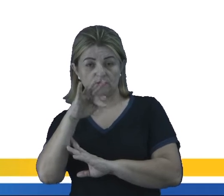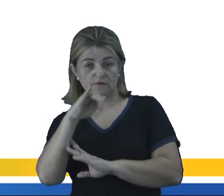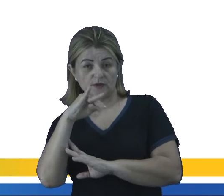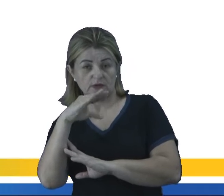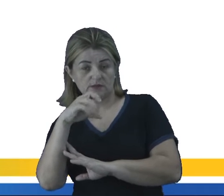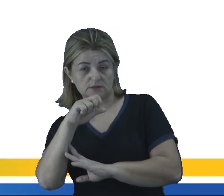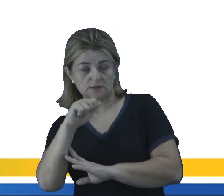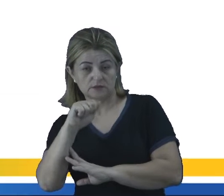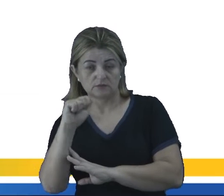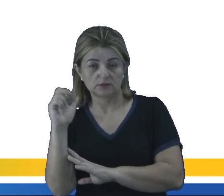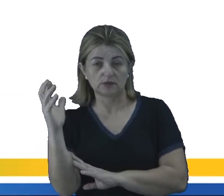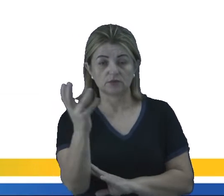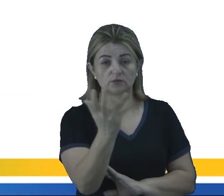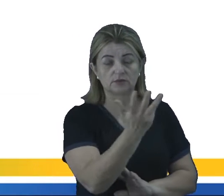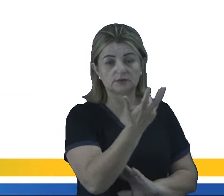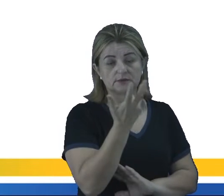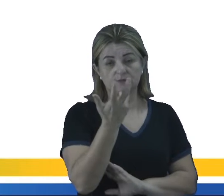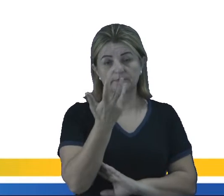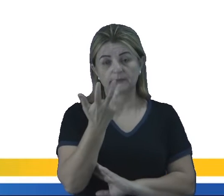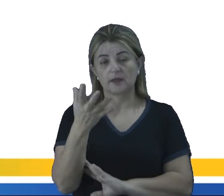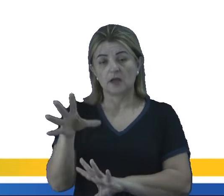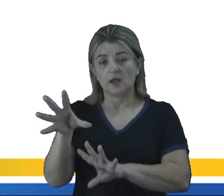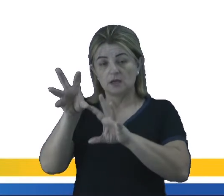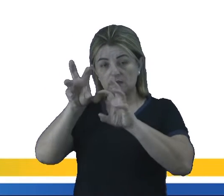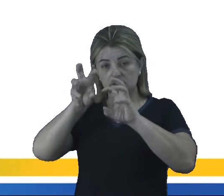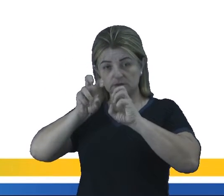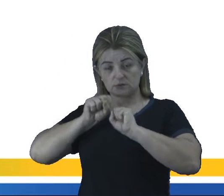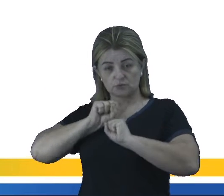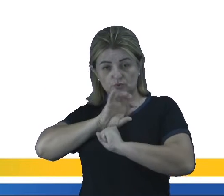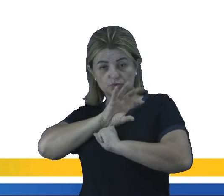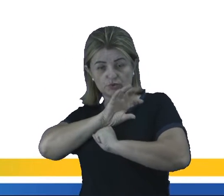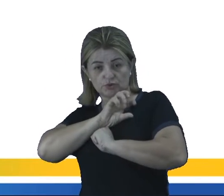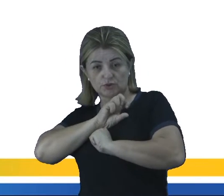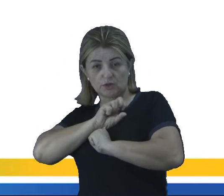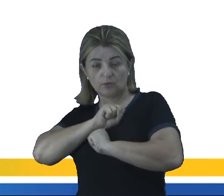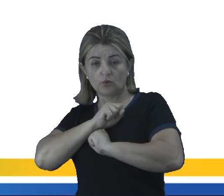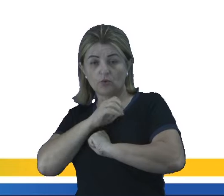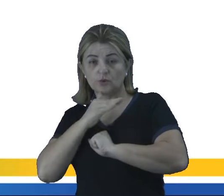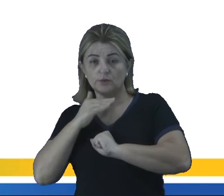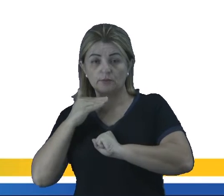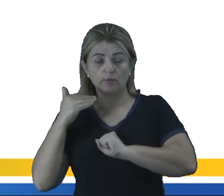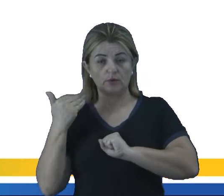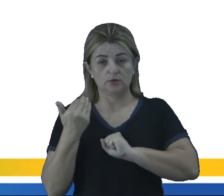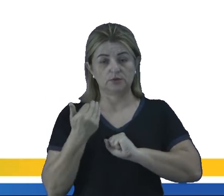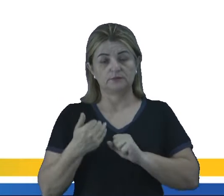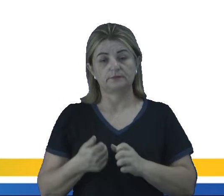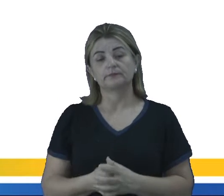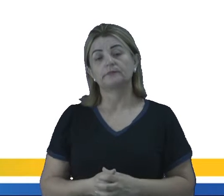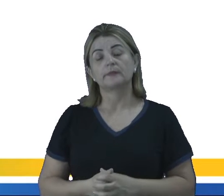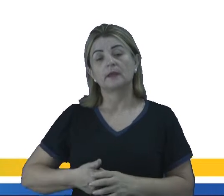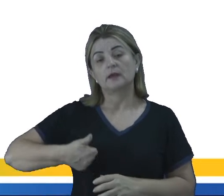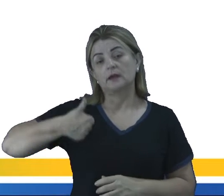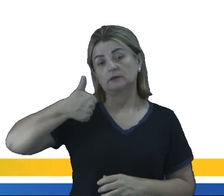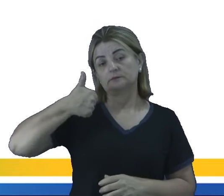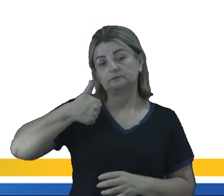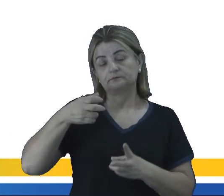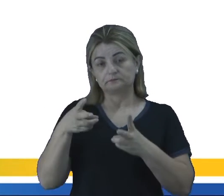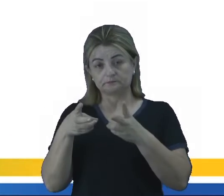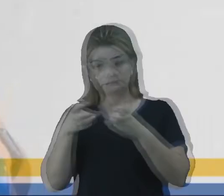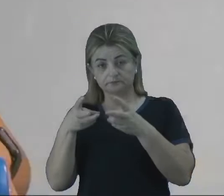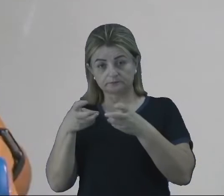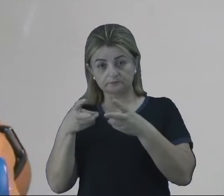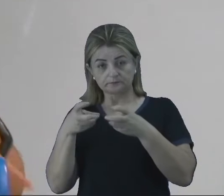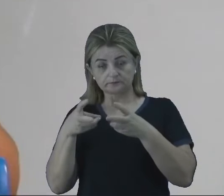essa exaltação da pátria, a atitude de quem se orgulha excessivamente do país em que nasceu e o tom de que